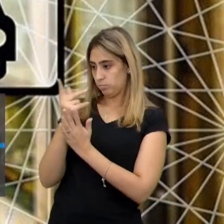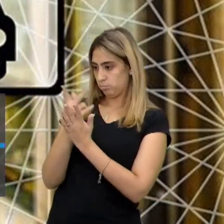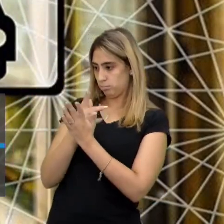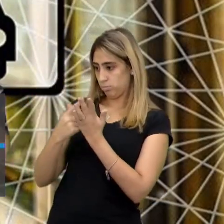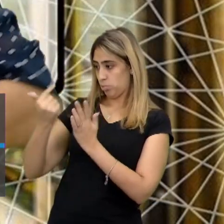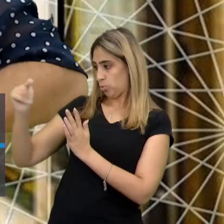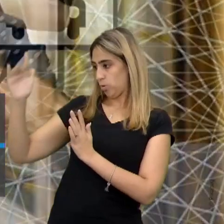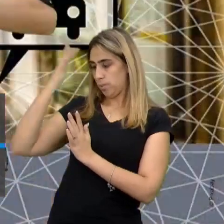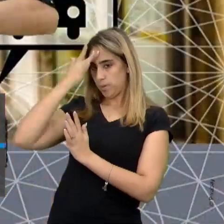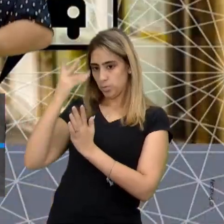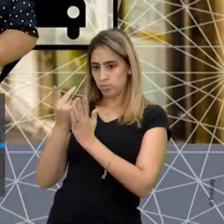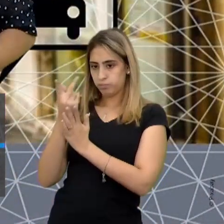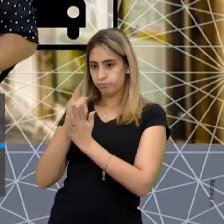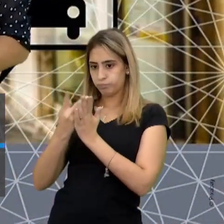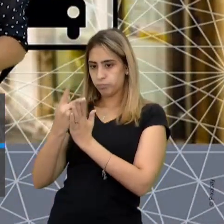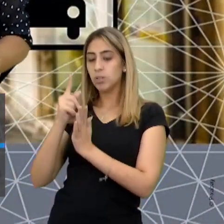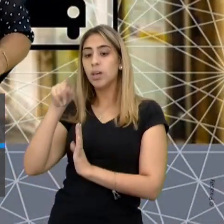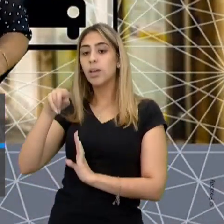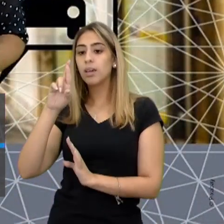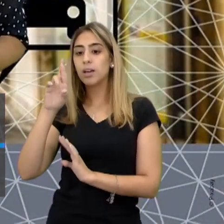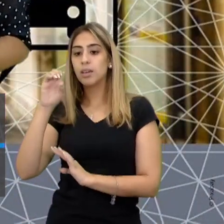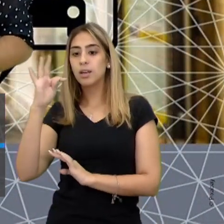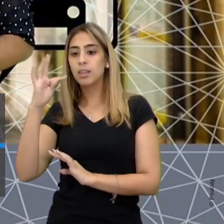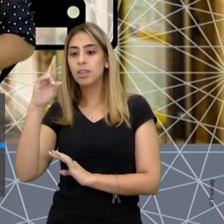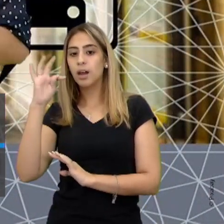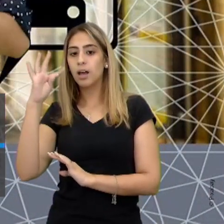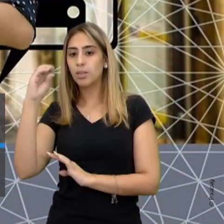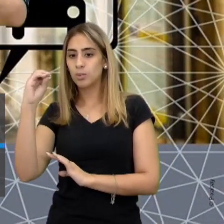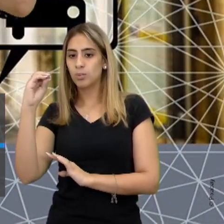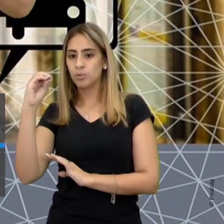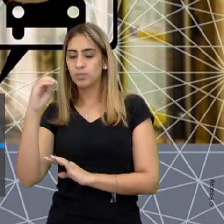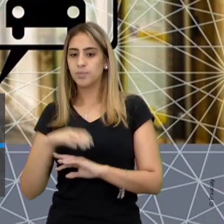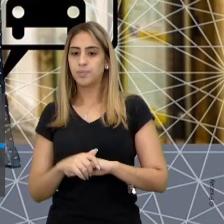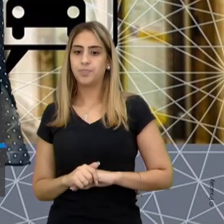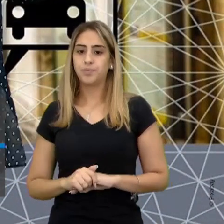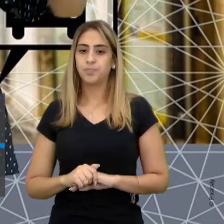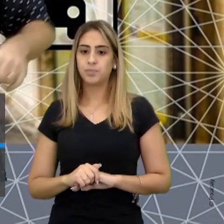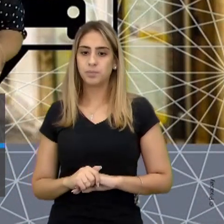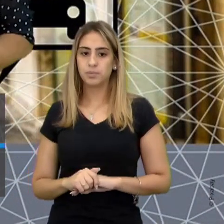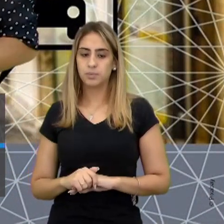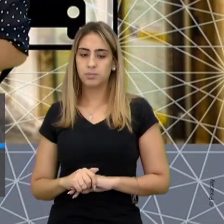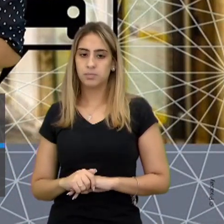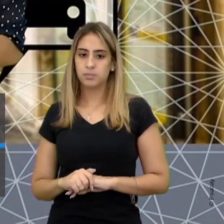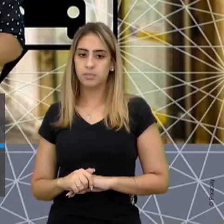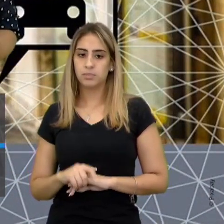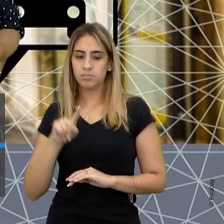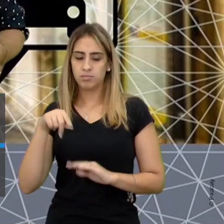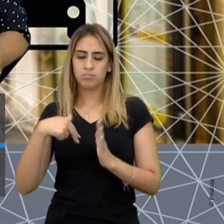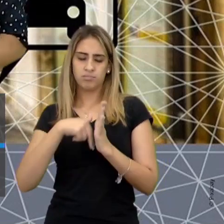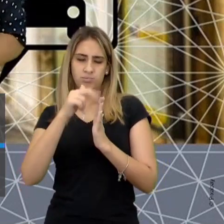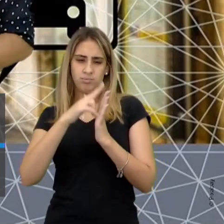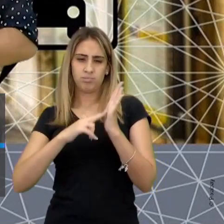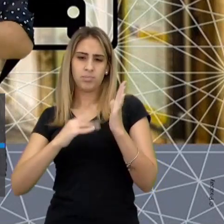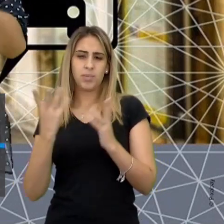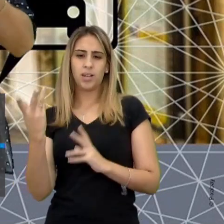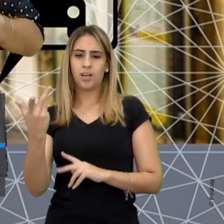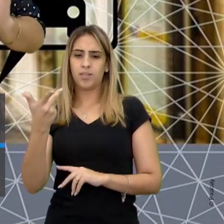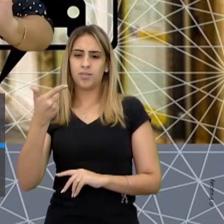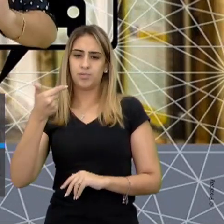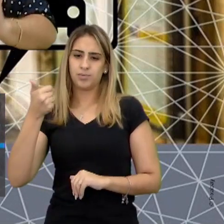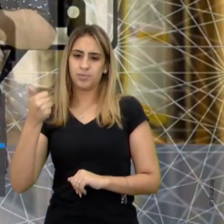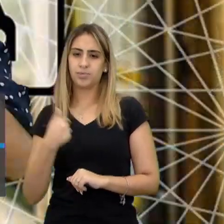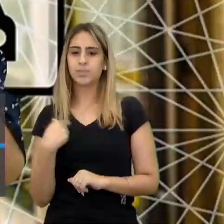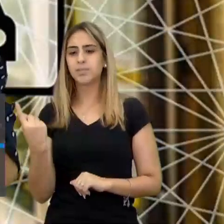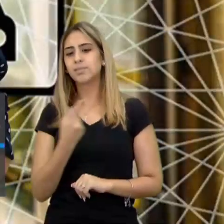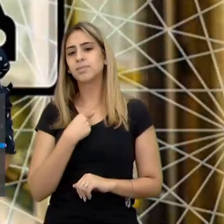retrato. E Não a é o outra, paisagem, e a outra o imagem objeto. elaborada pelo professor? Sim, a outra imagem É um elaborada pelo artista professor. maravilhoso, gente do céu. A que gente que é tenta, isso?